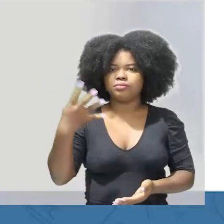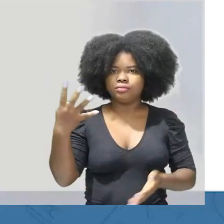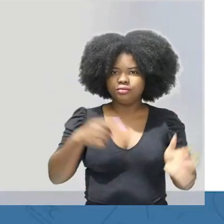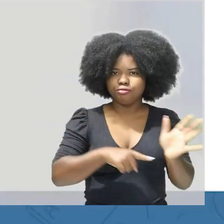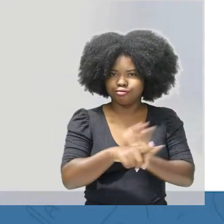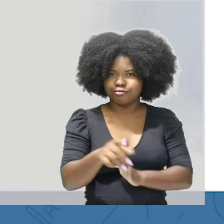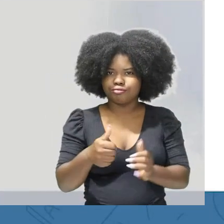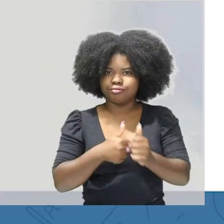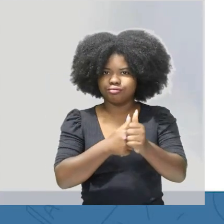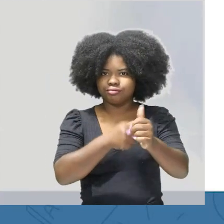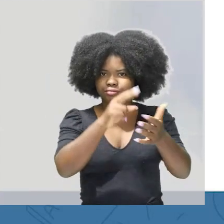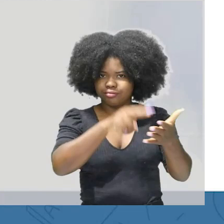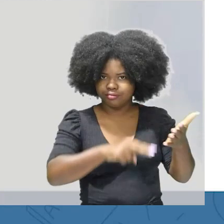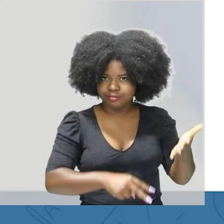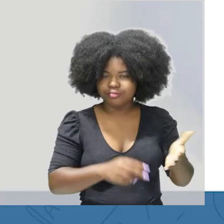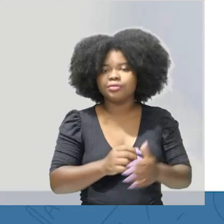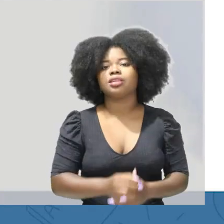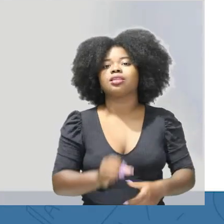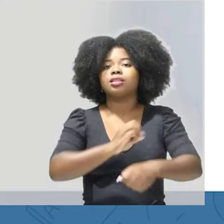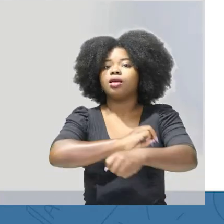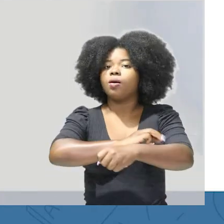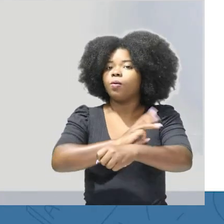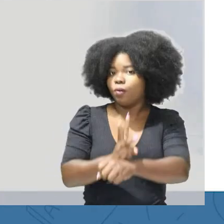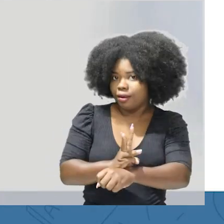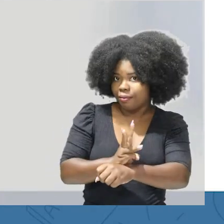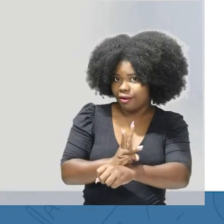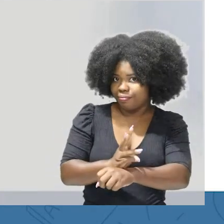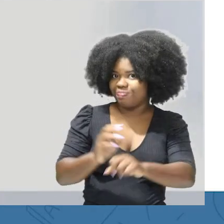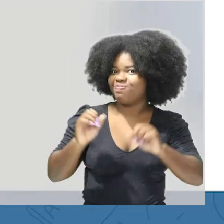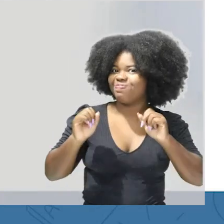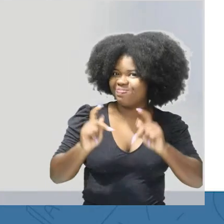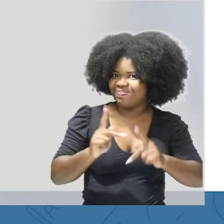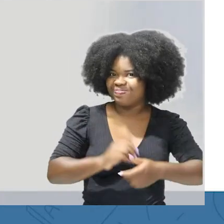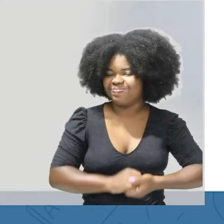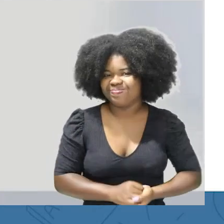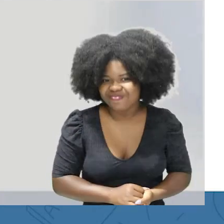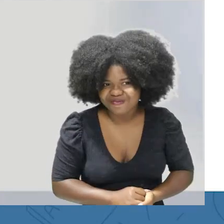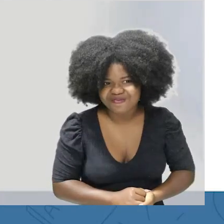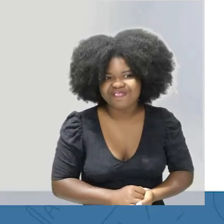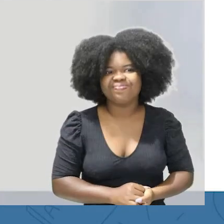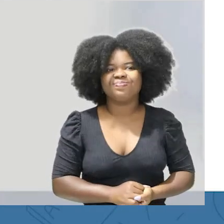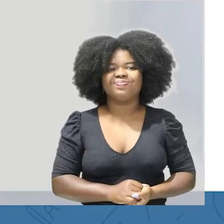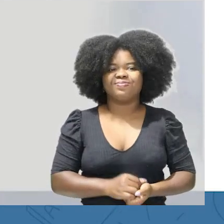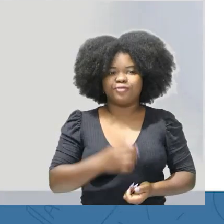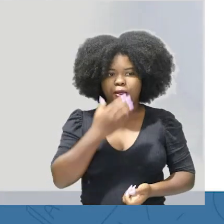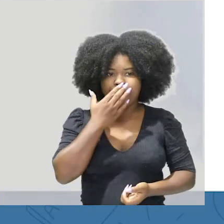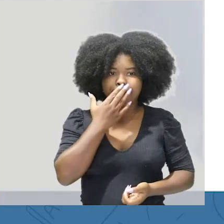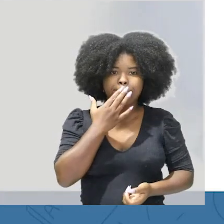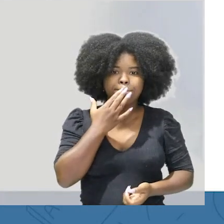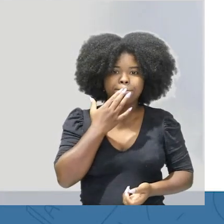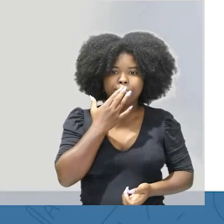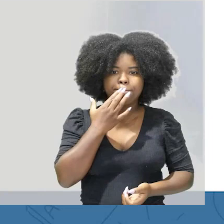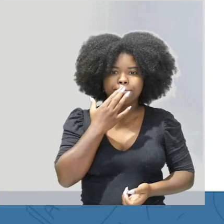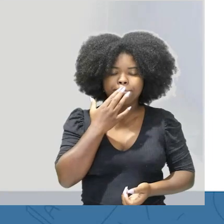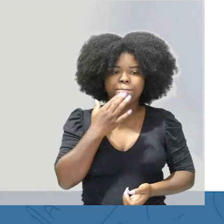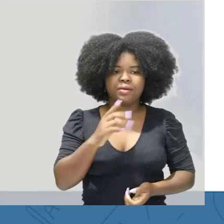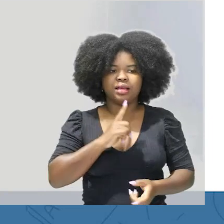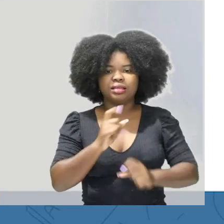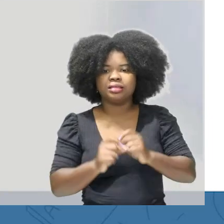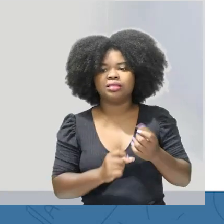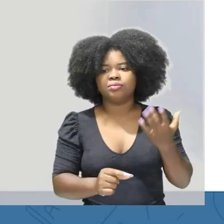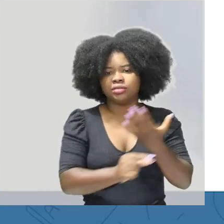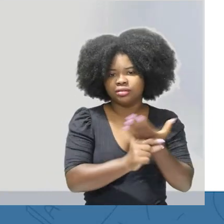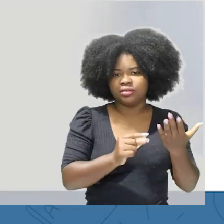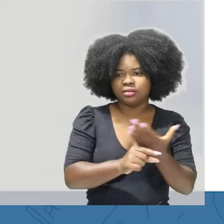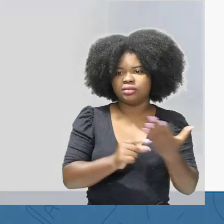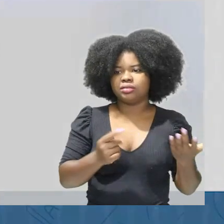esta questão advinda da UEMA eu falei para vocês a nossa Maria Lúcia Arruda e a Maria a famosa né